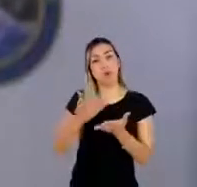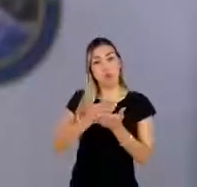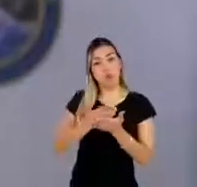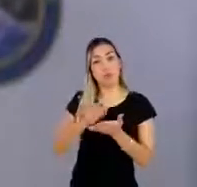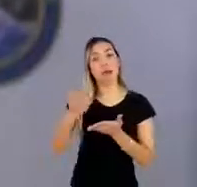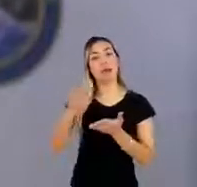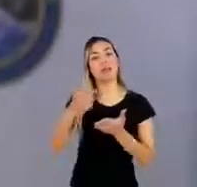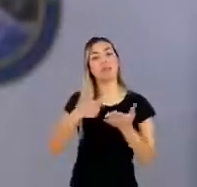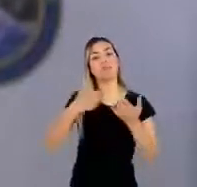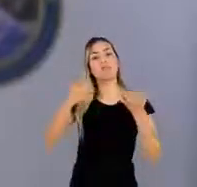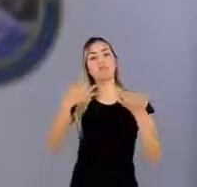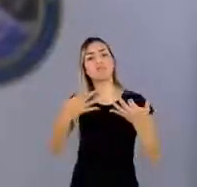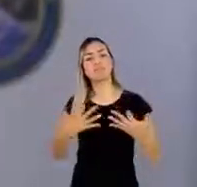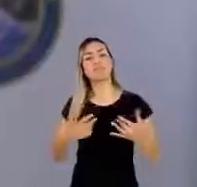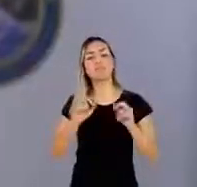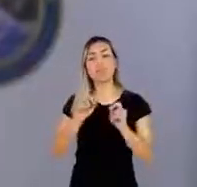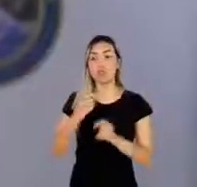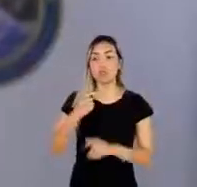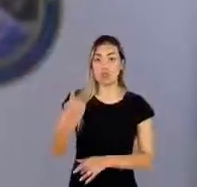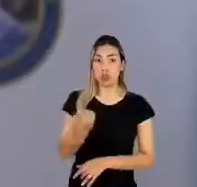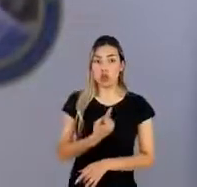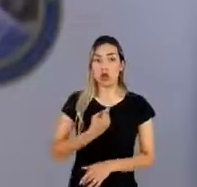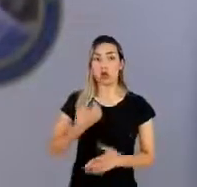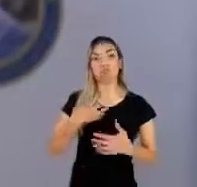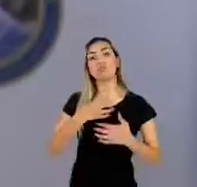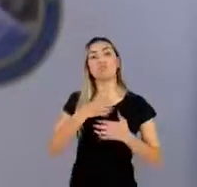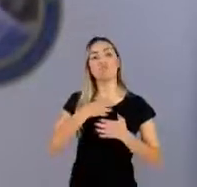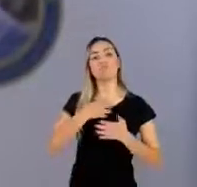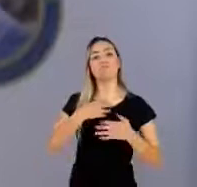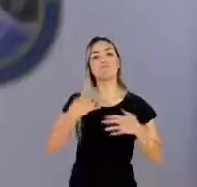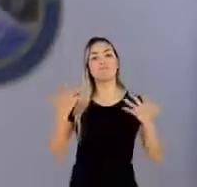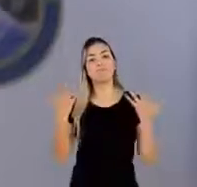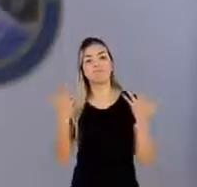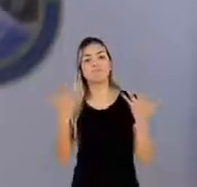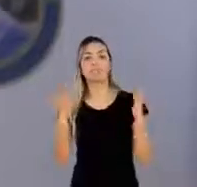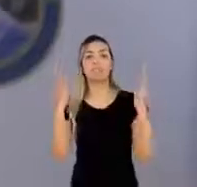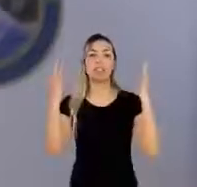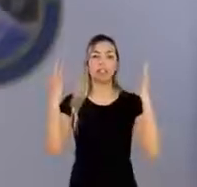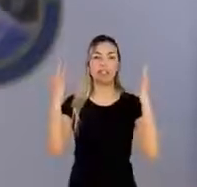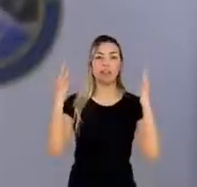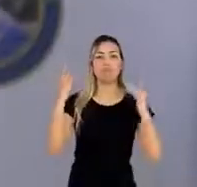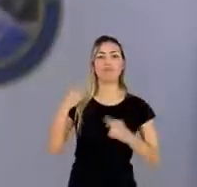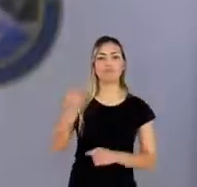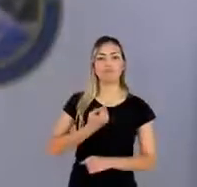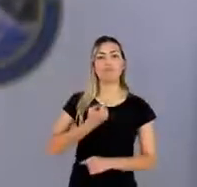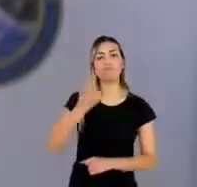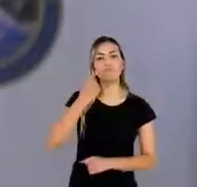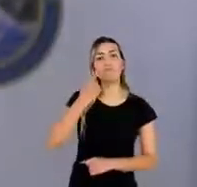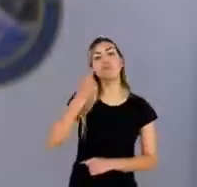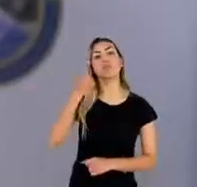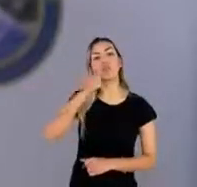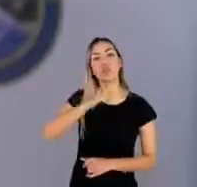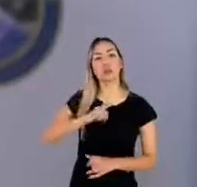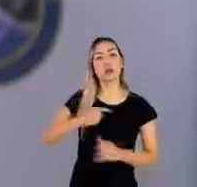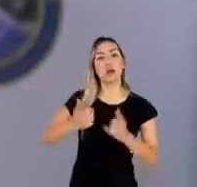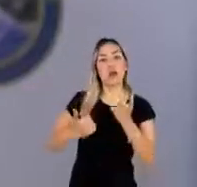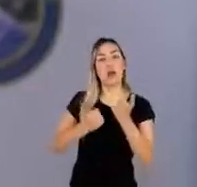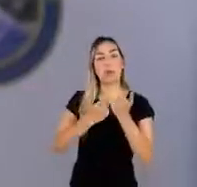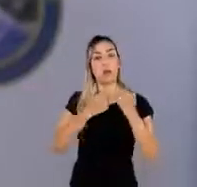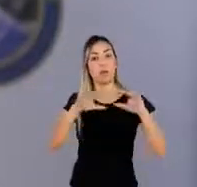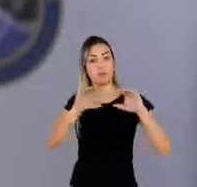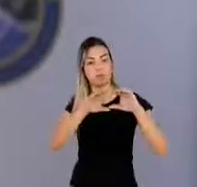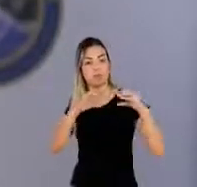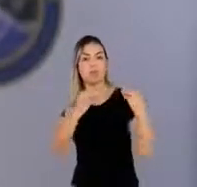é motivo de celebração a retomada da realização do citenel evento que promove